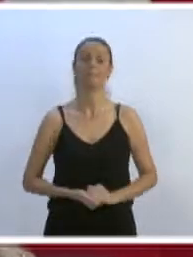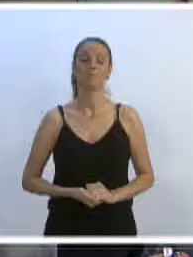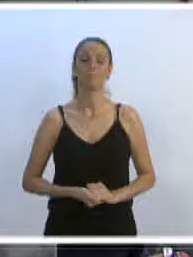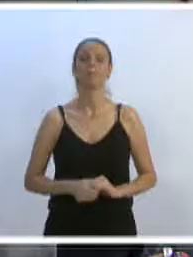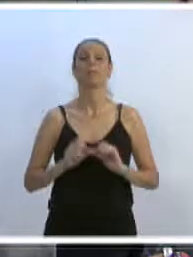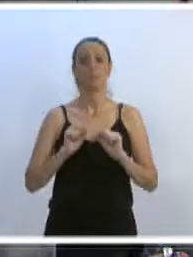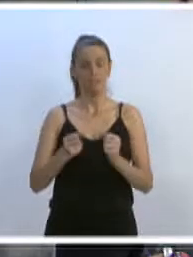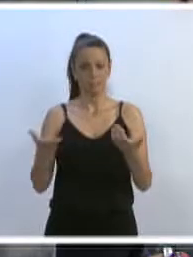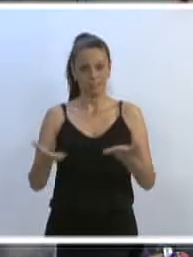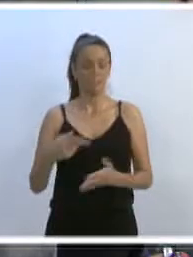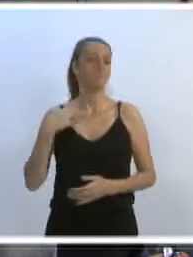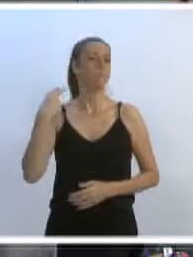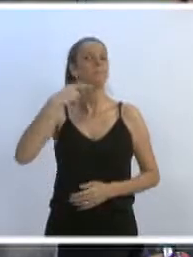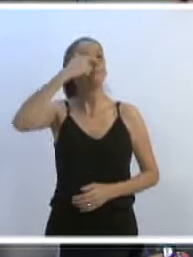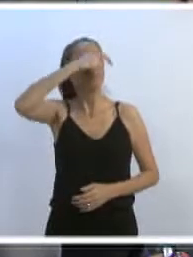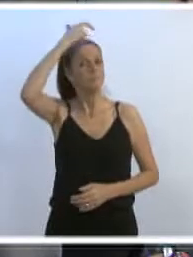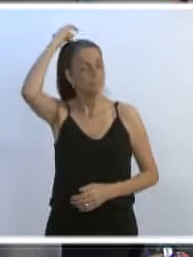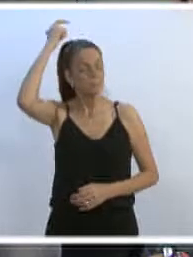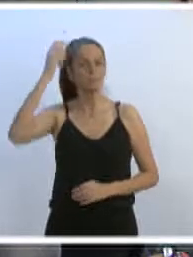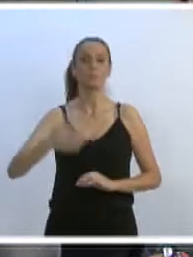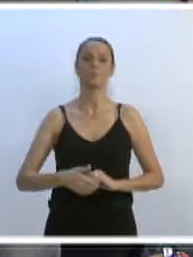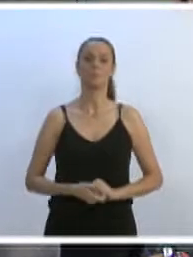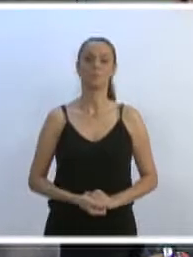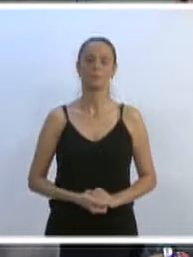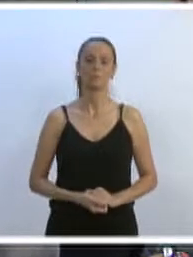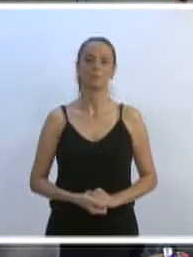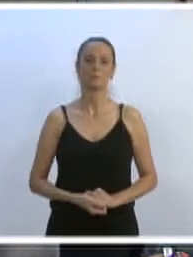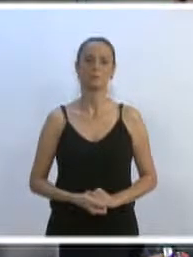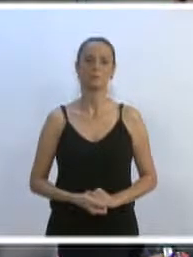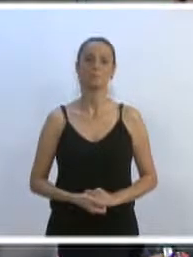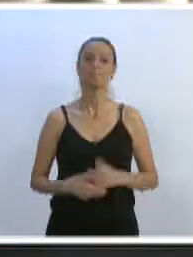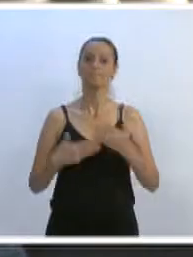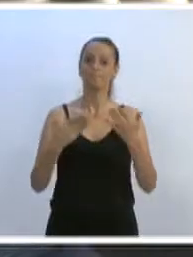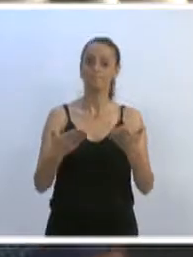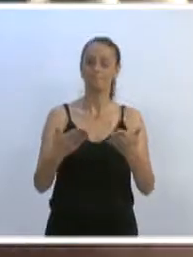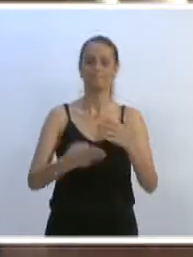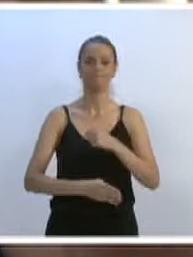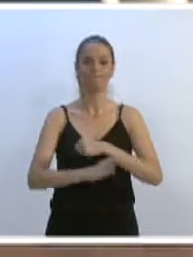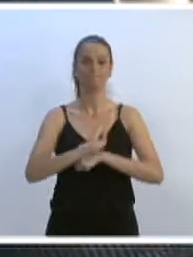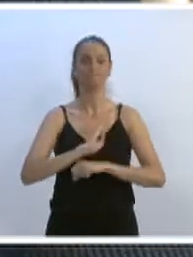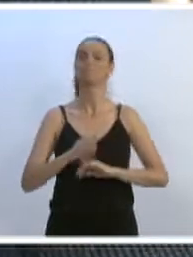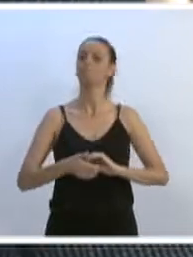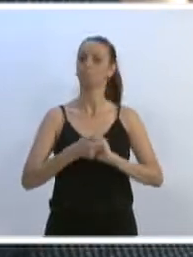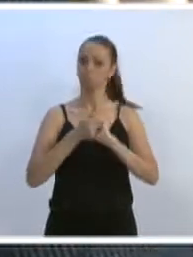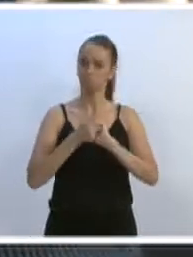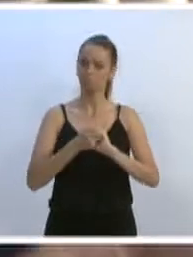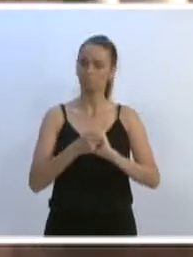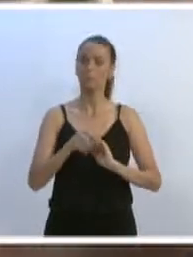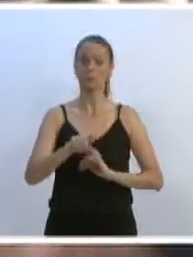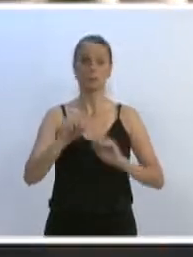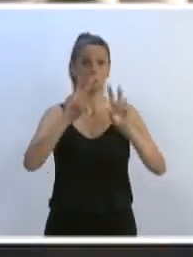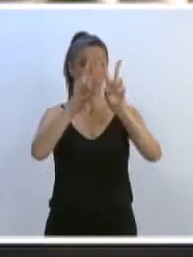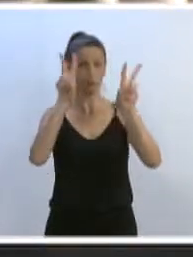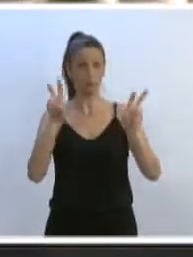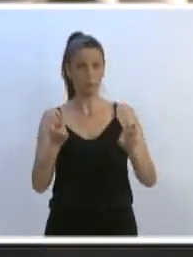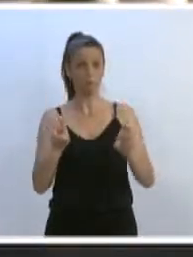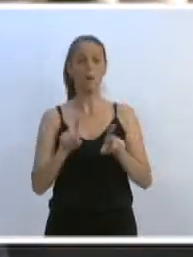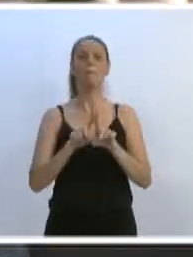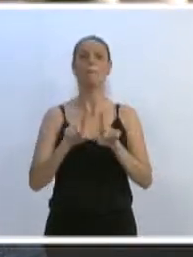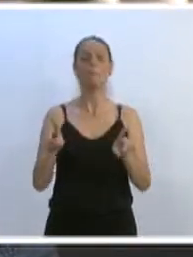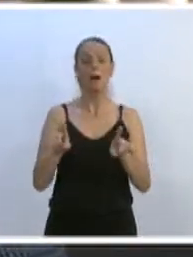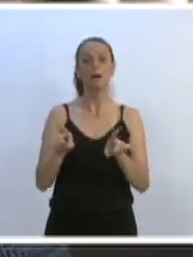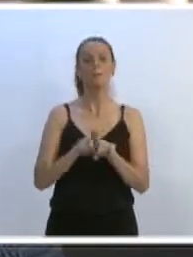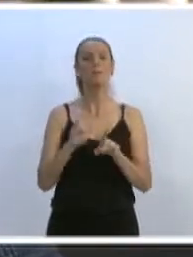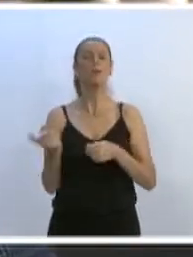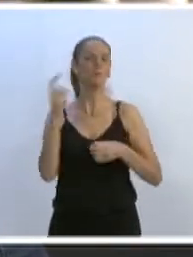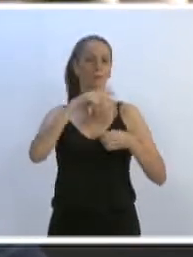com autorização do morador vereador adriano pereira já que o bombeiro quero cumprimentar por esse assunto também mais ainda no assunto sobre a